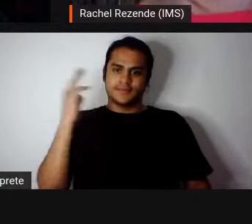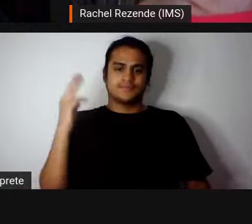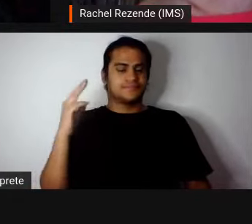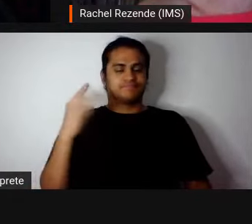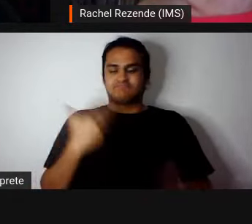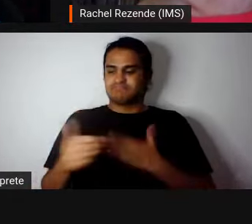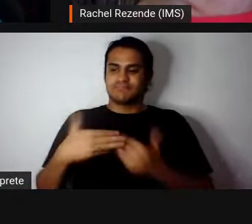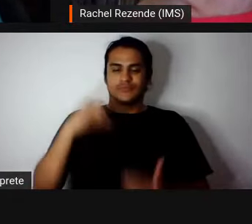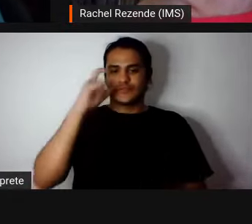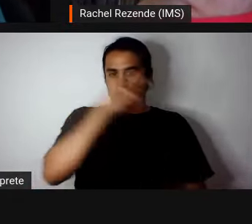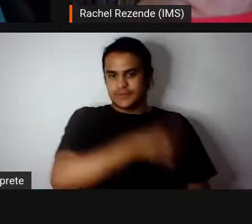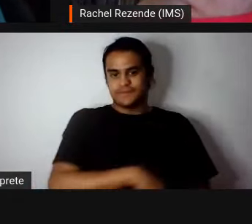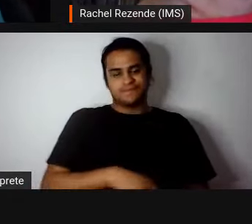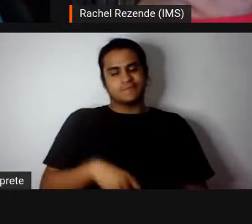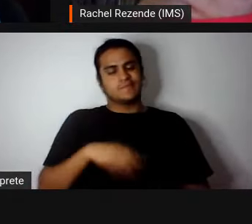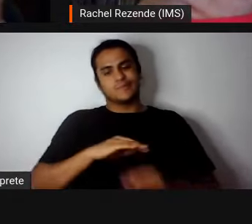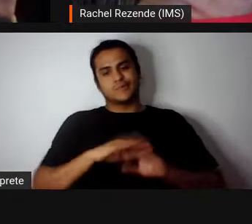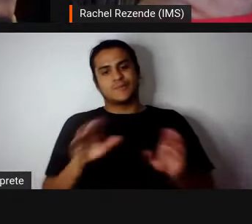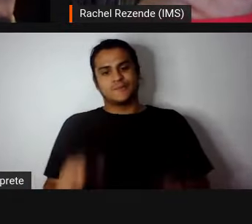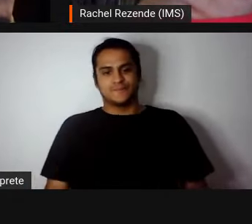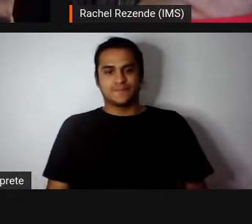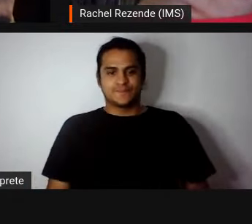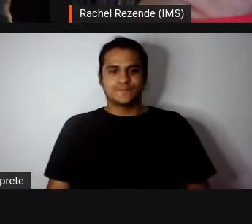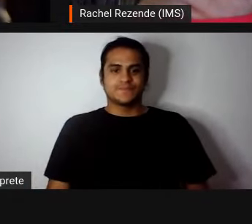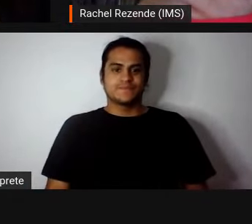dificuldades. É isso.